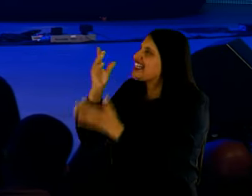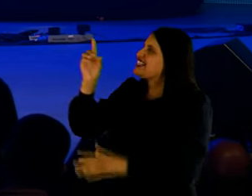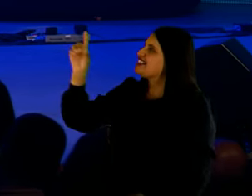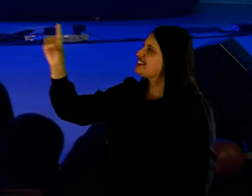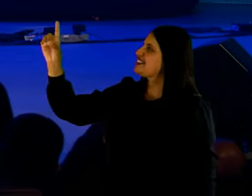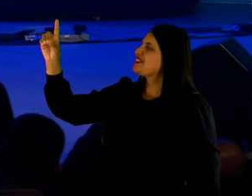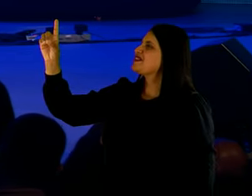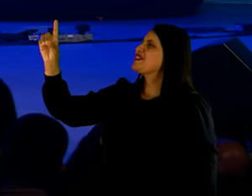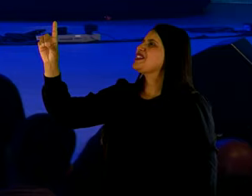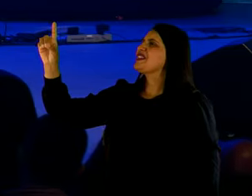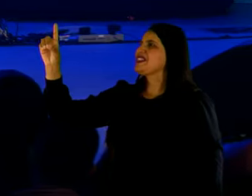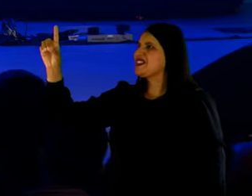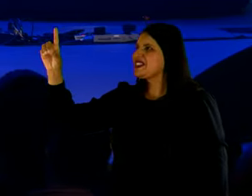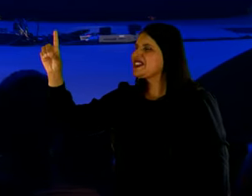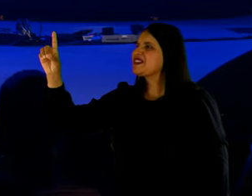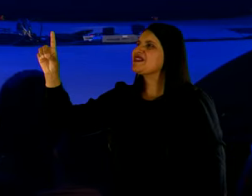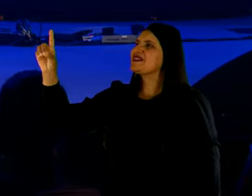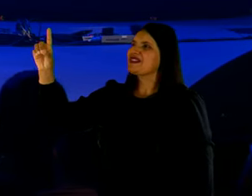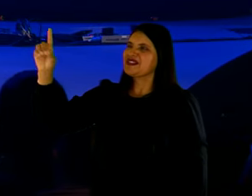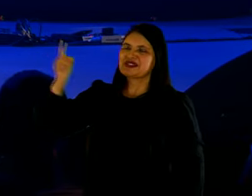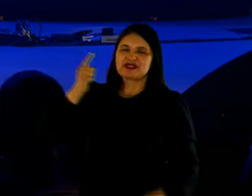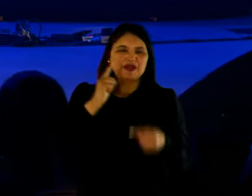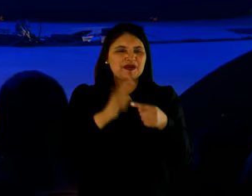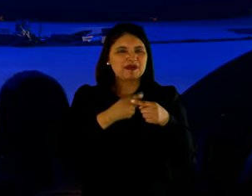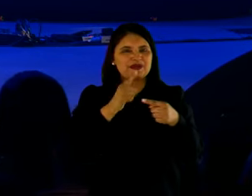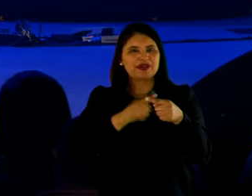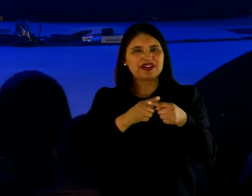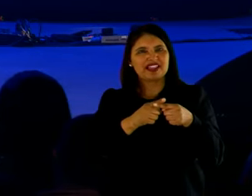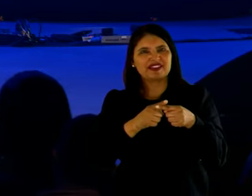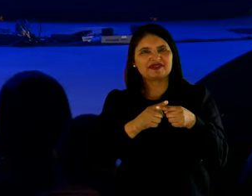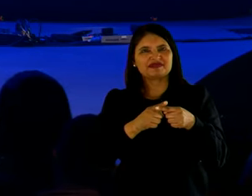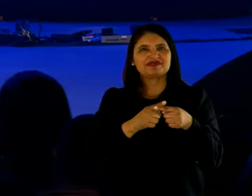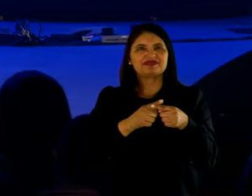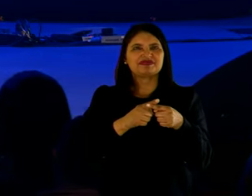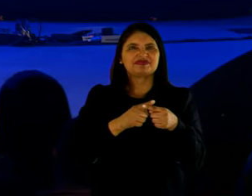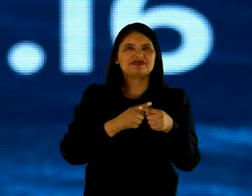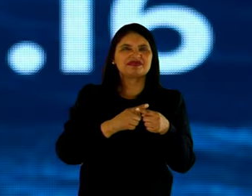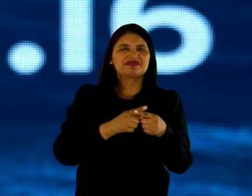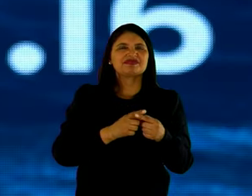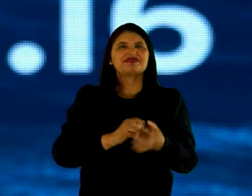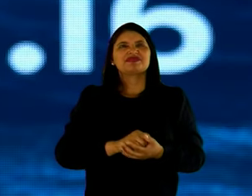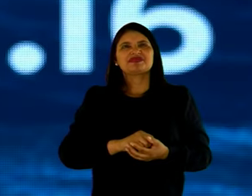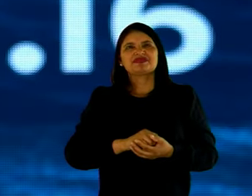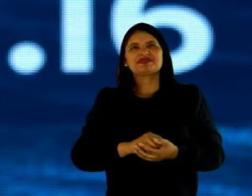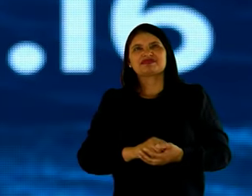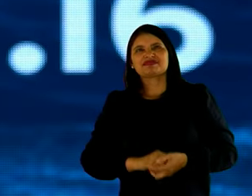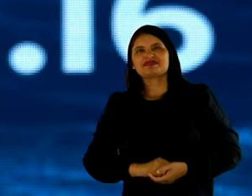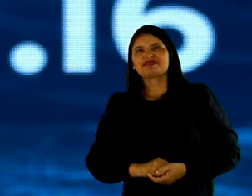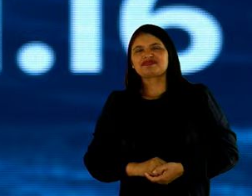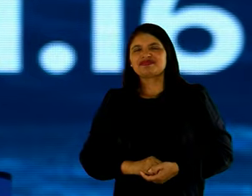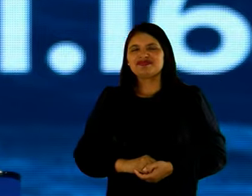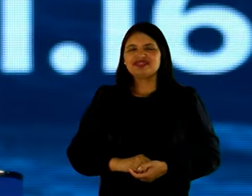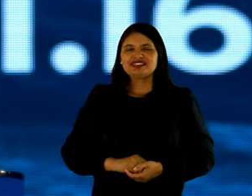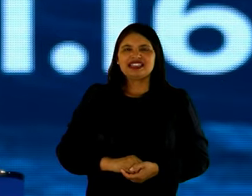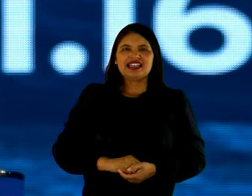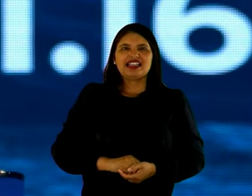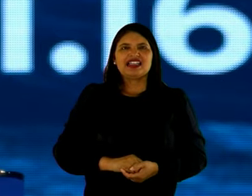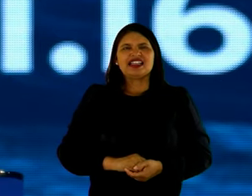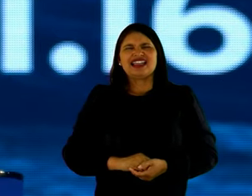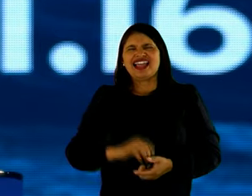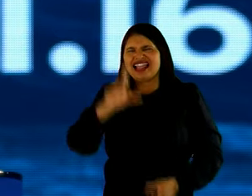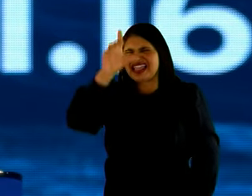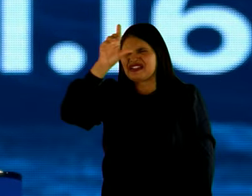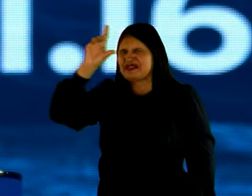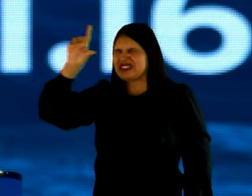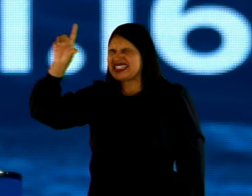mas através de Jonas admitir que o erro era dele e que ele serviu o Deus de Israel, o Deus